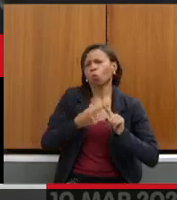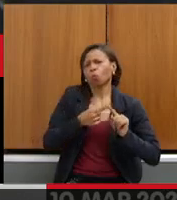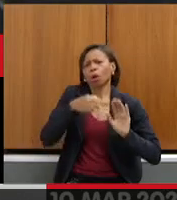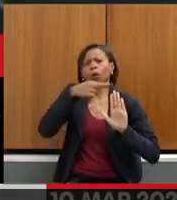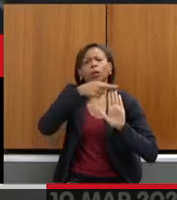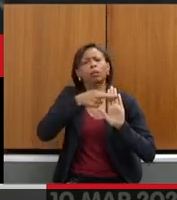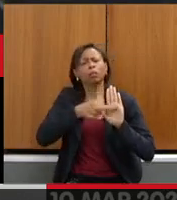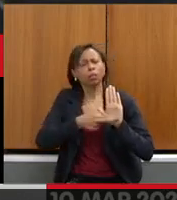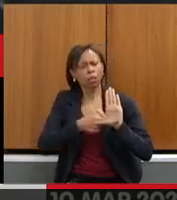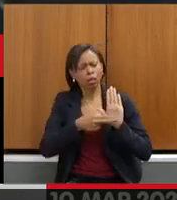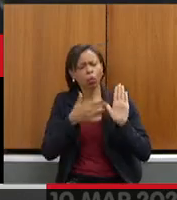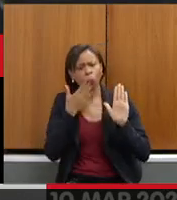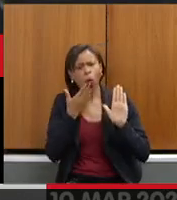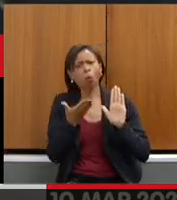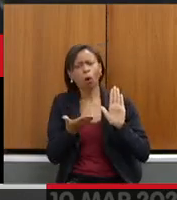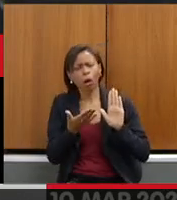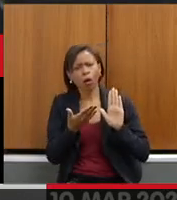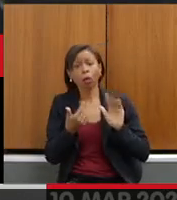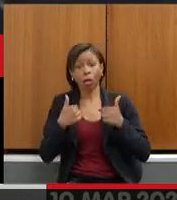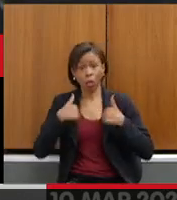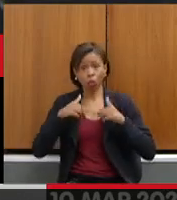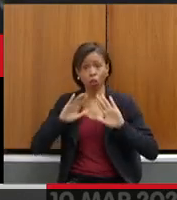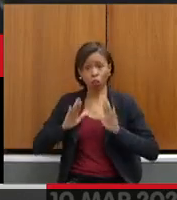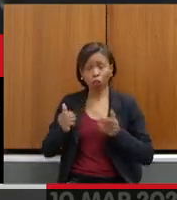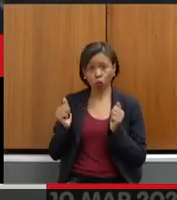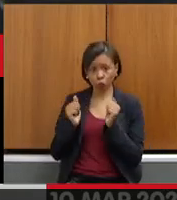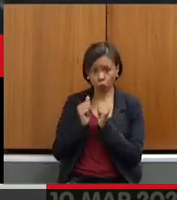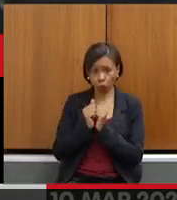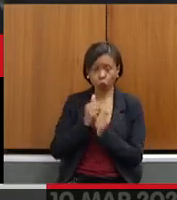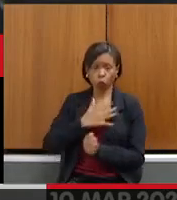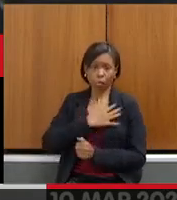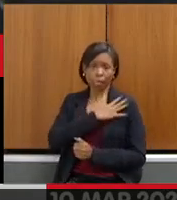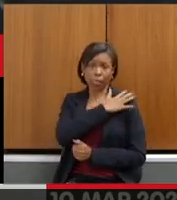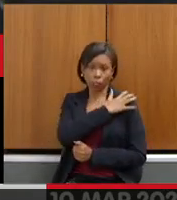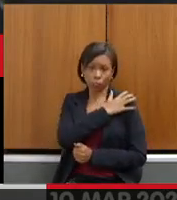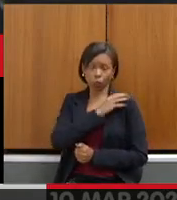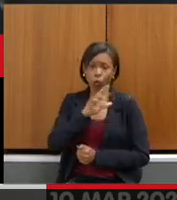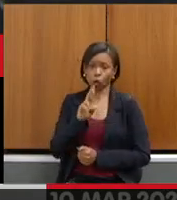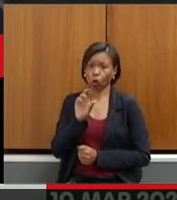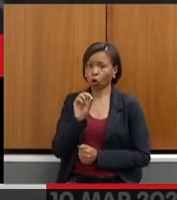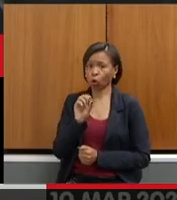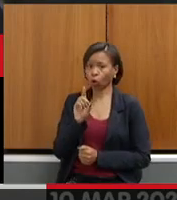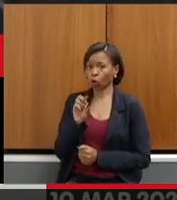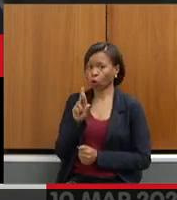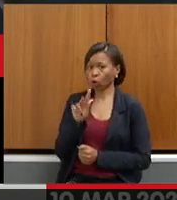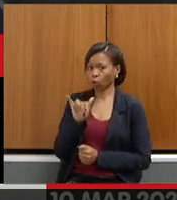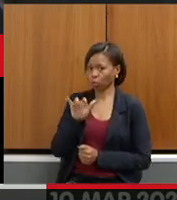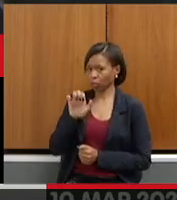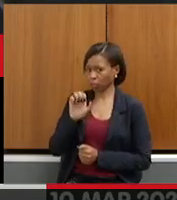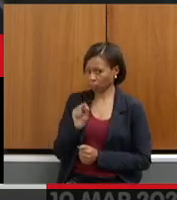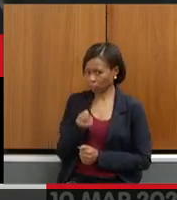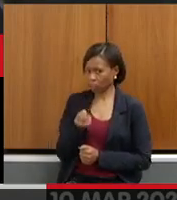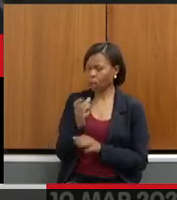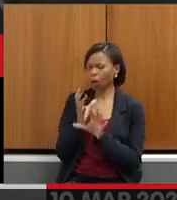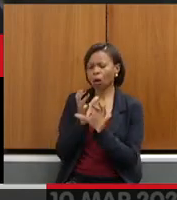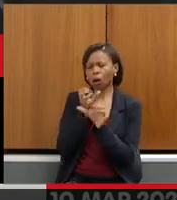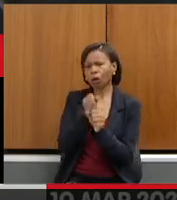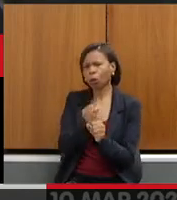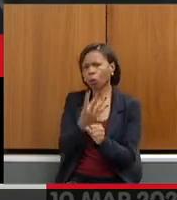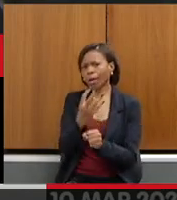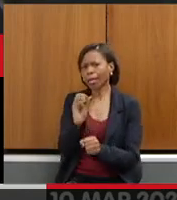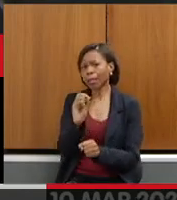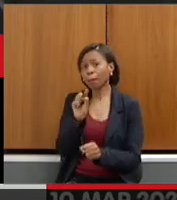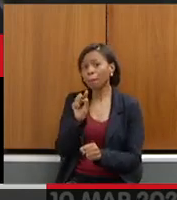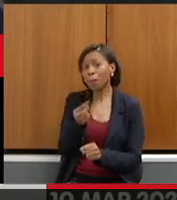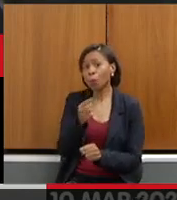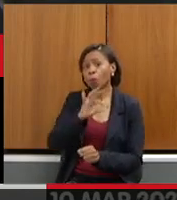nós temos eu levantei com o sargento Rodrigues Nossa referência em segurança pública aqui cerca de 40 mil policiais